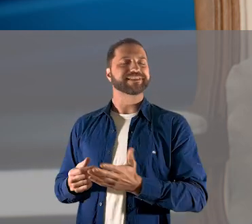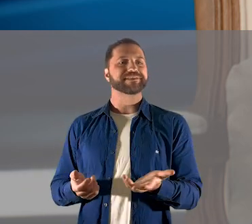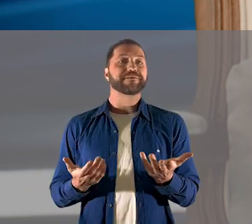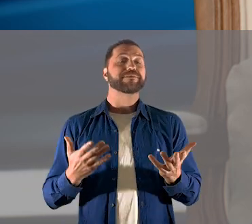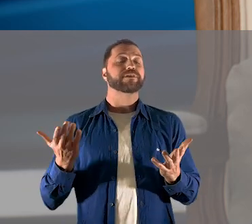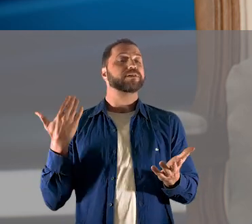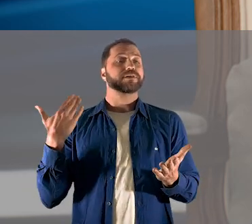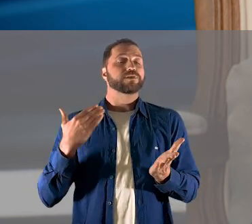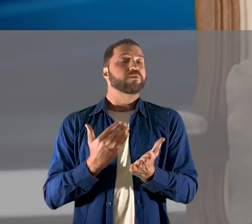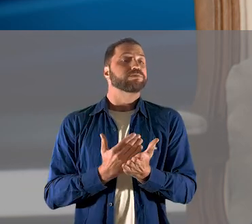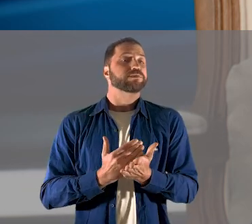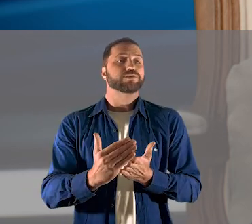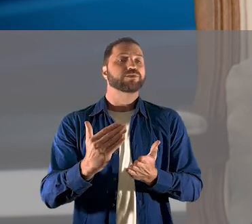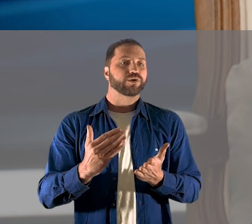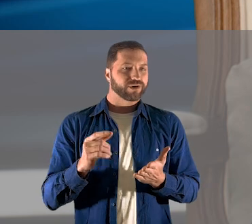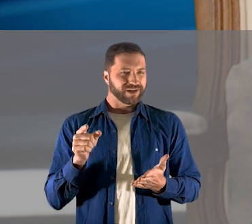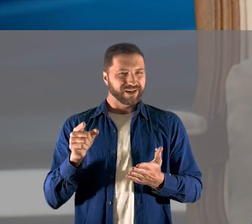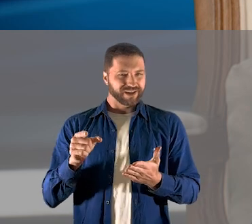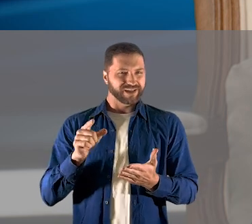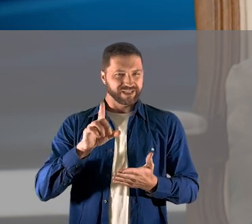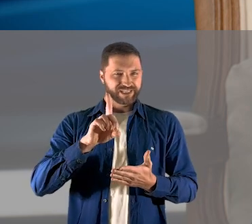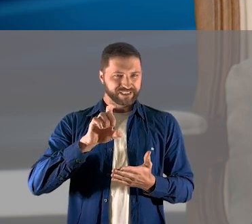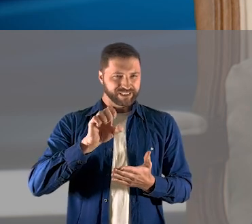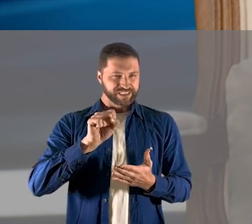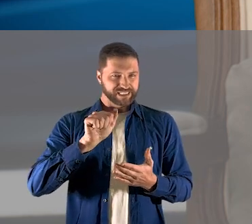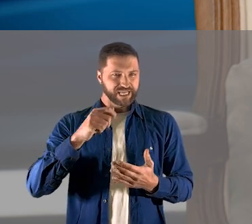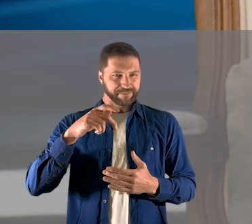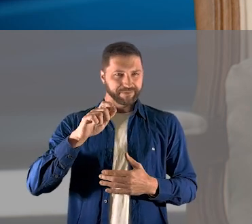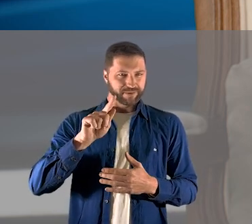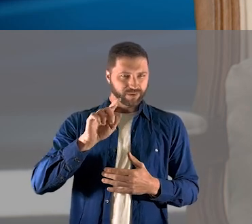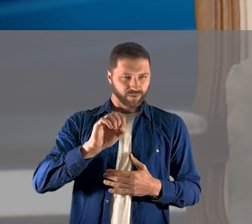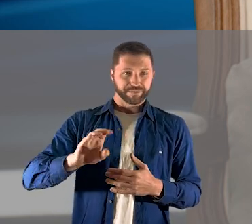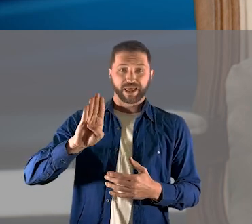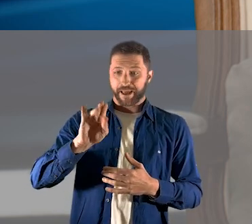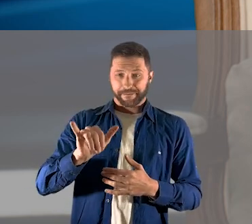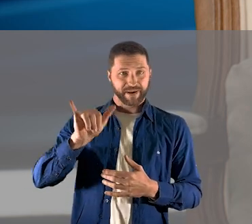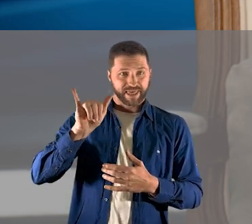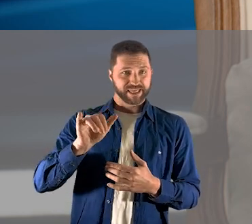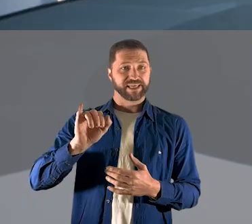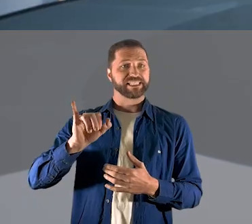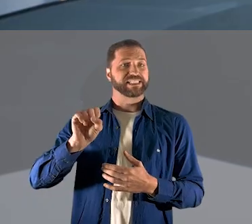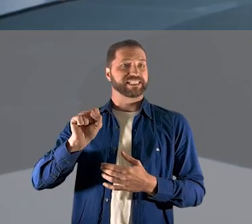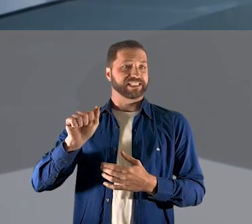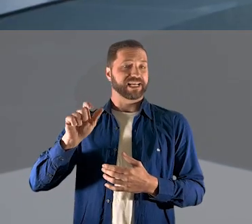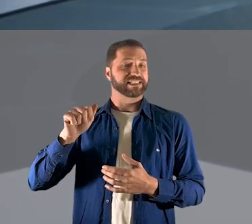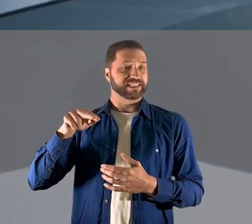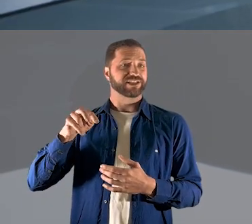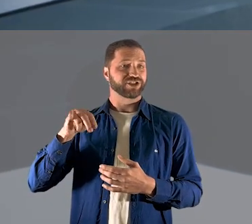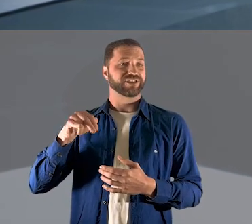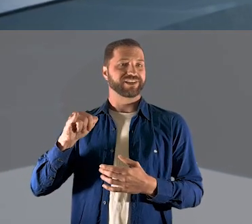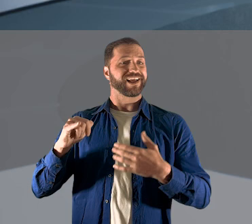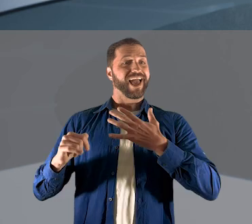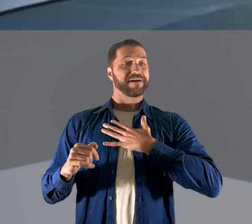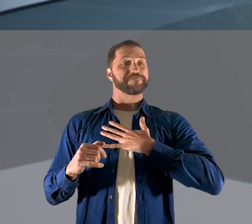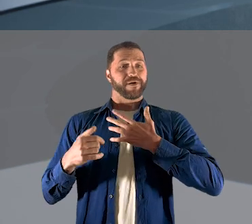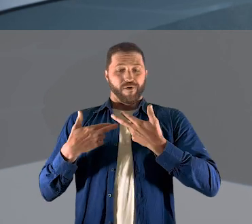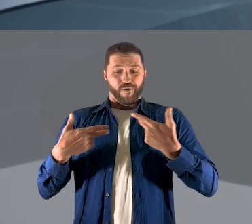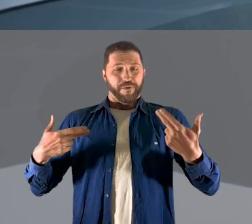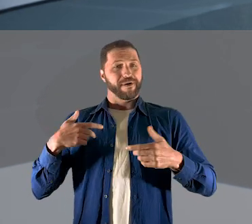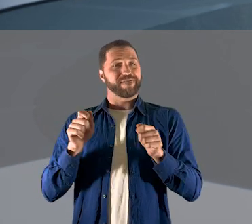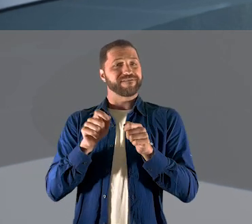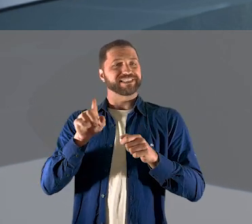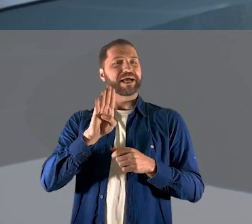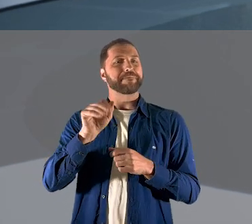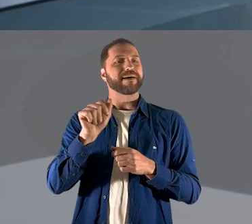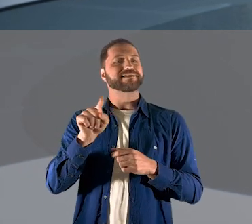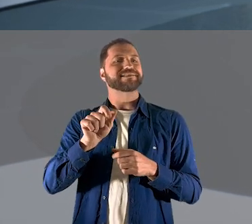e tudo começou com o desapego baísa Santini que é um bazar de luxo no qual eu me desapego